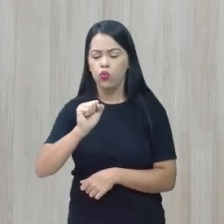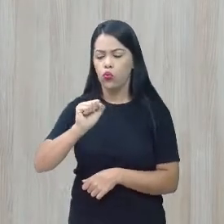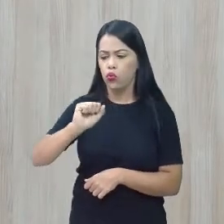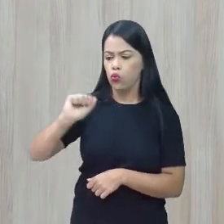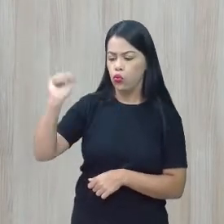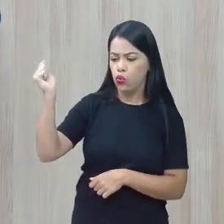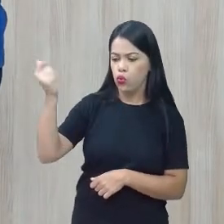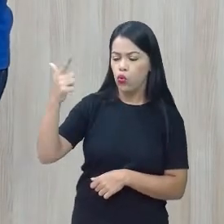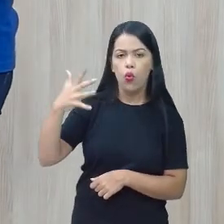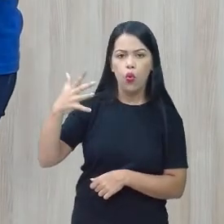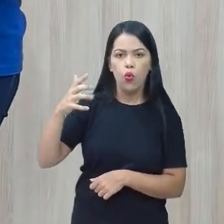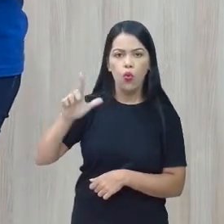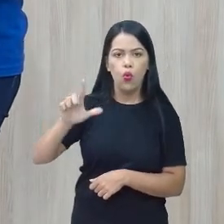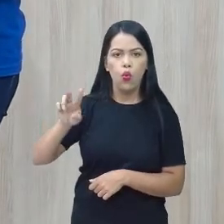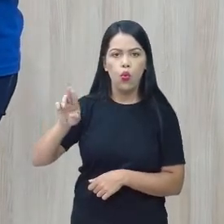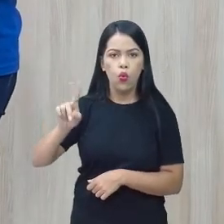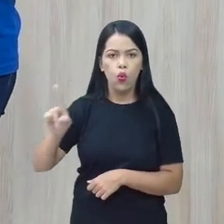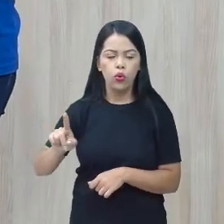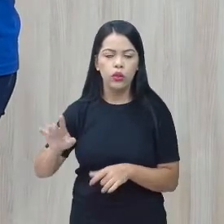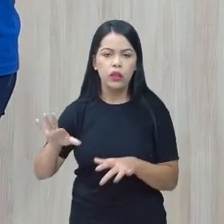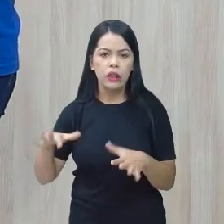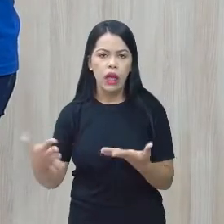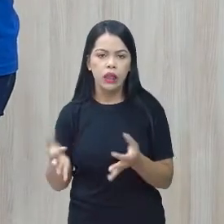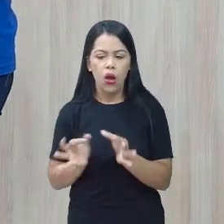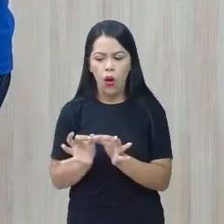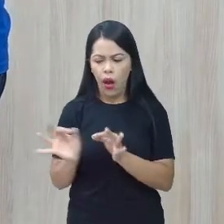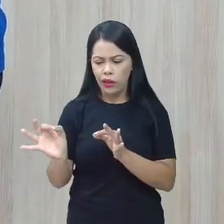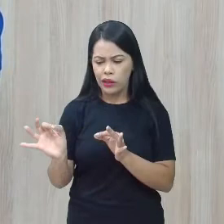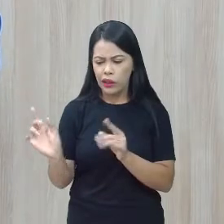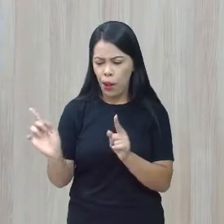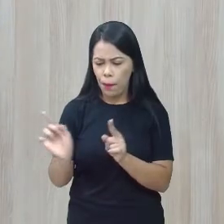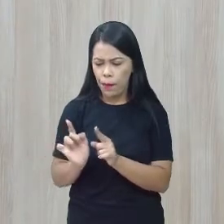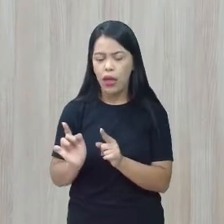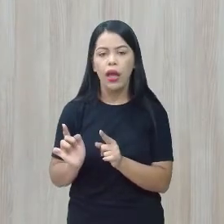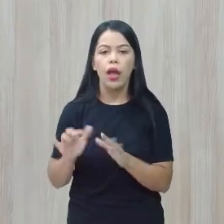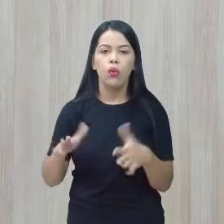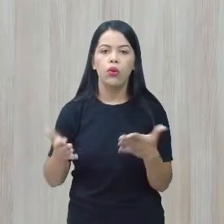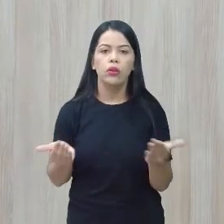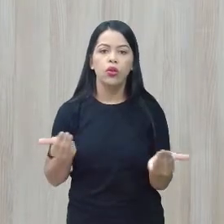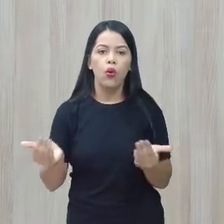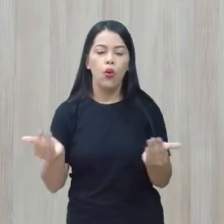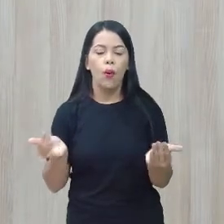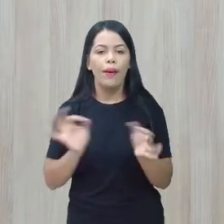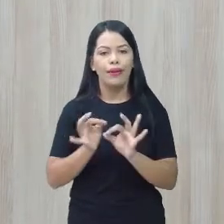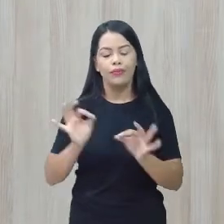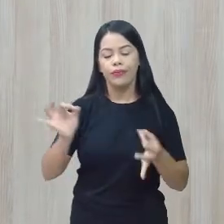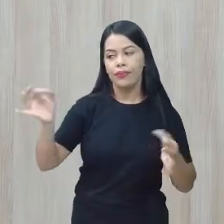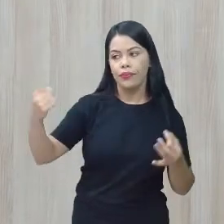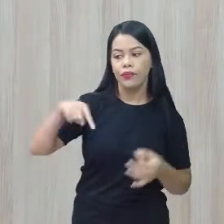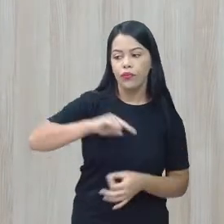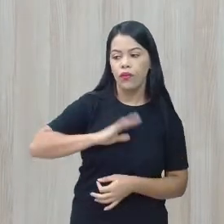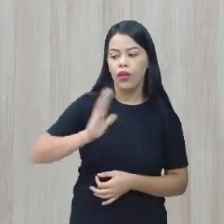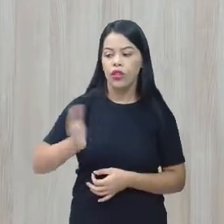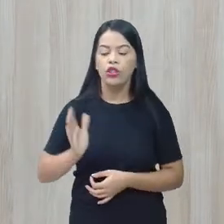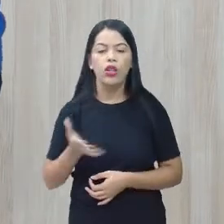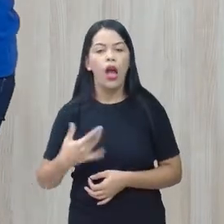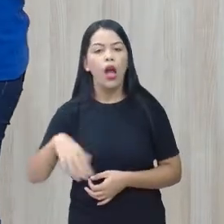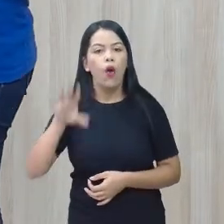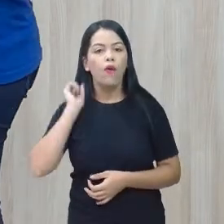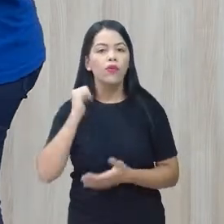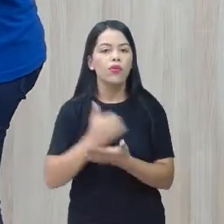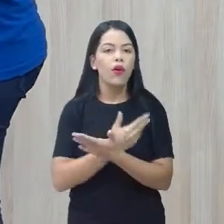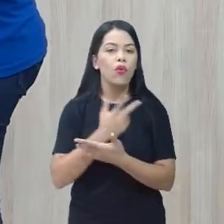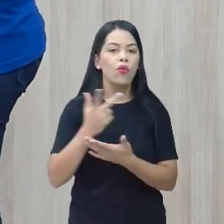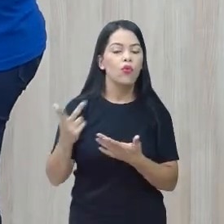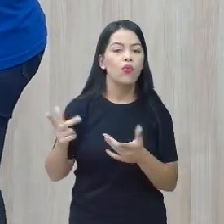anos-luz, então quer dizer que é uma distância pequena comparado a essa distância que a gente já escutou em algum lugar de anos-luz, né? Para